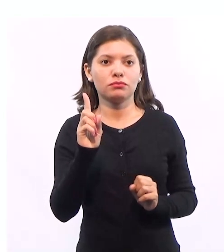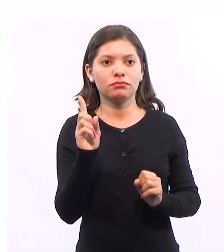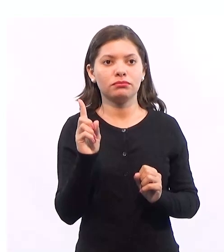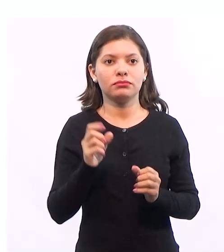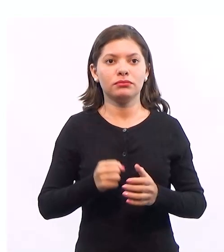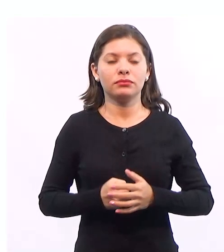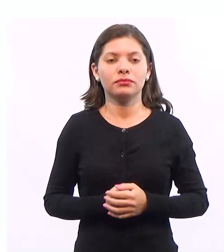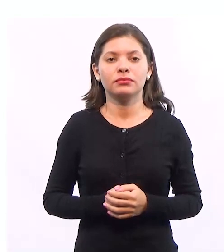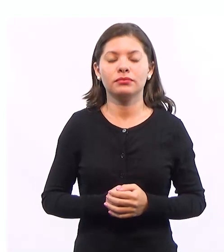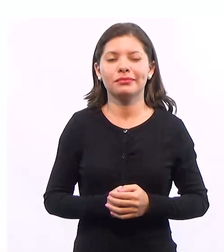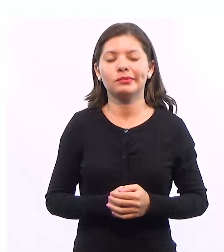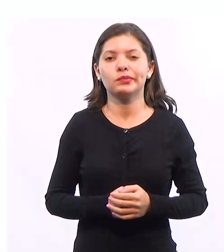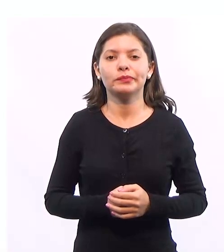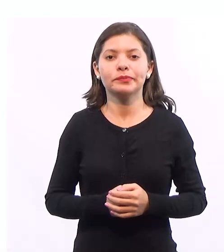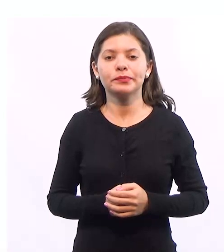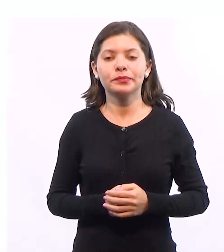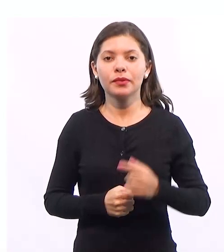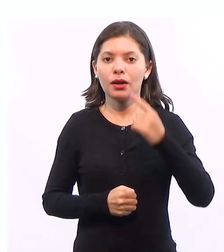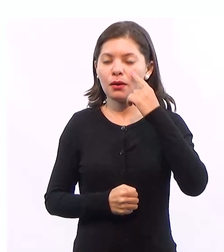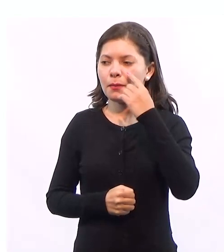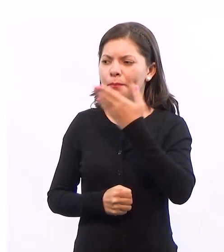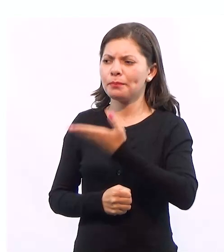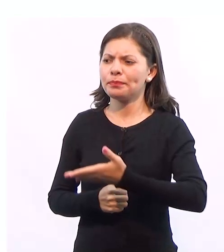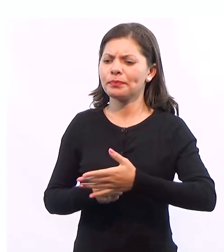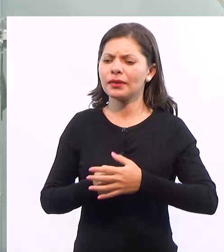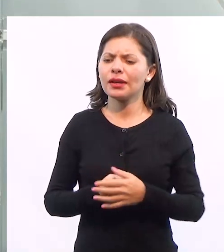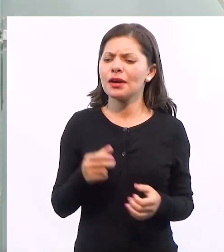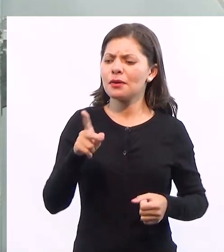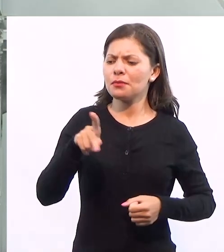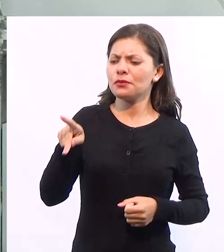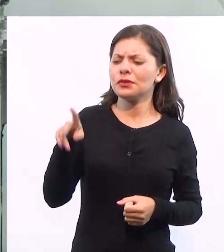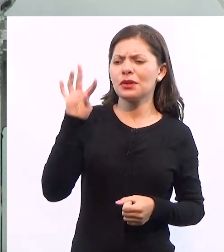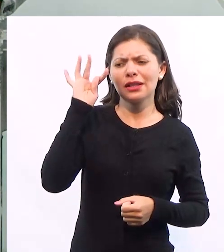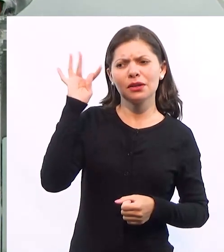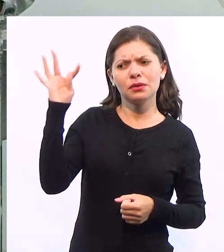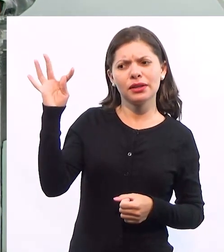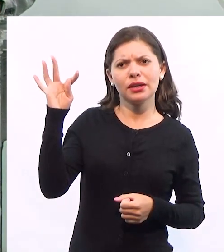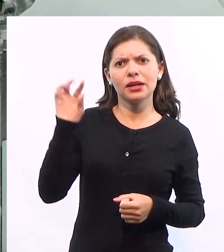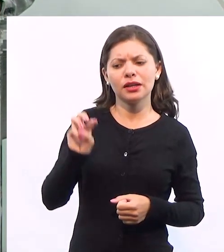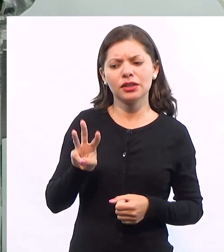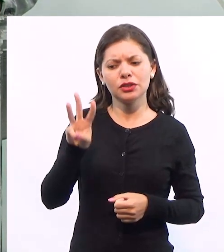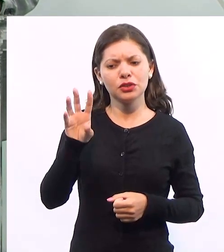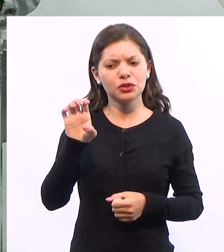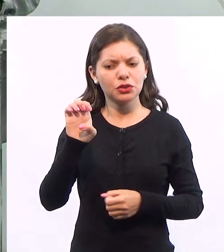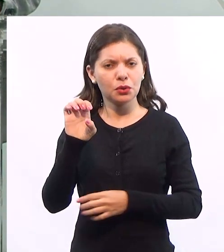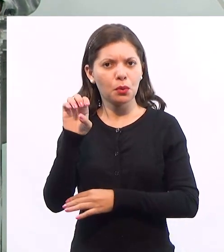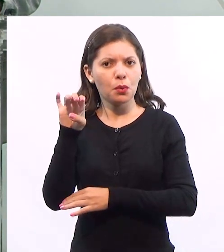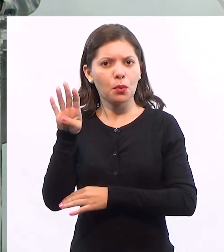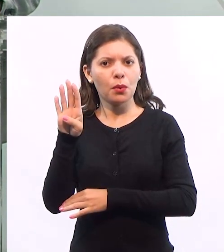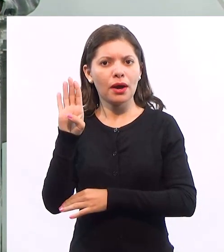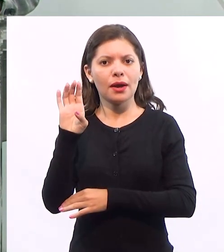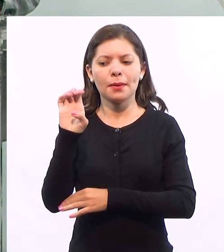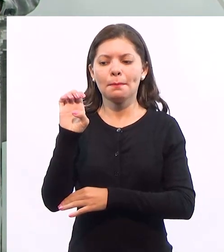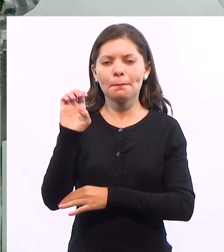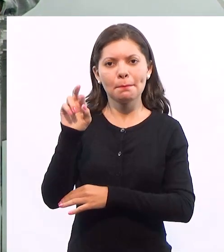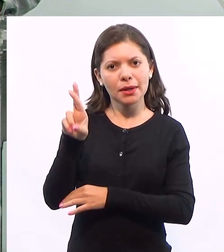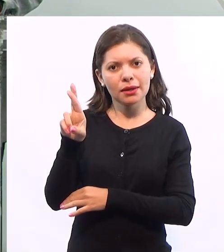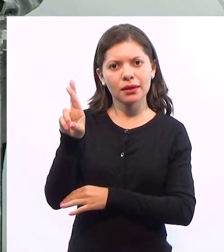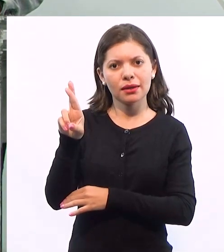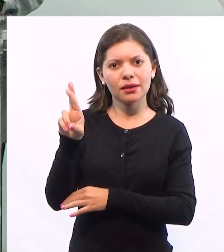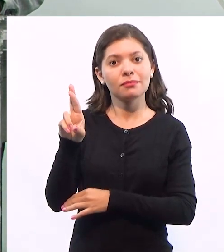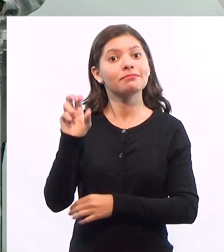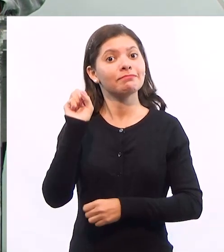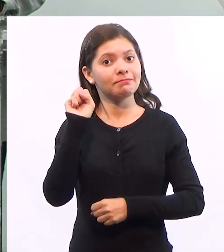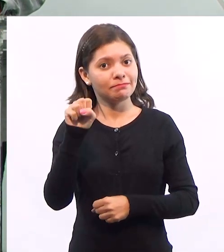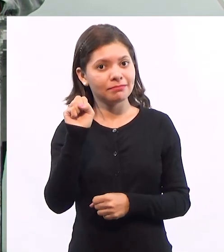escola burocrática e vice-versa. Professor, você está falando da teoria de Weber aí? Teoria burocrática, mais uma vez?